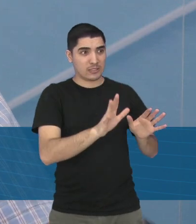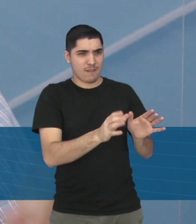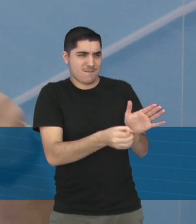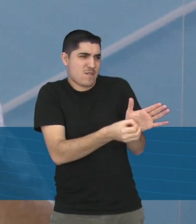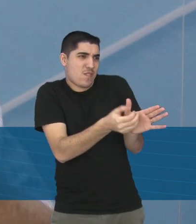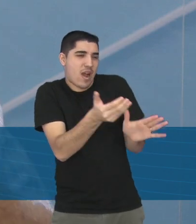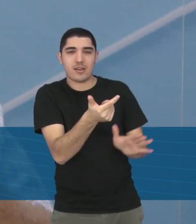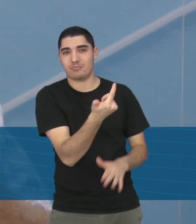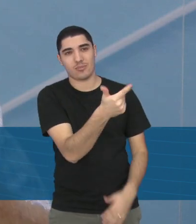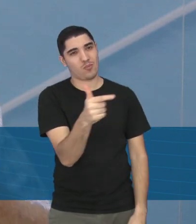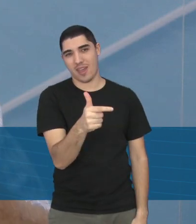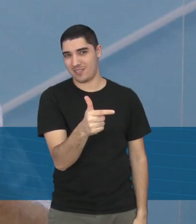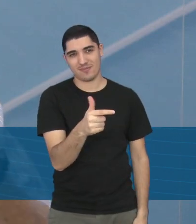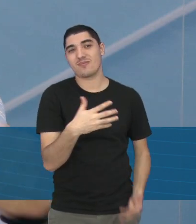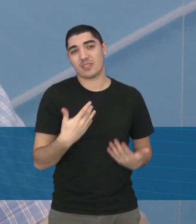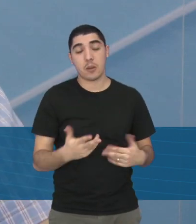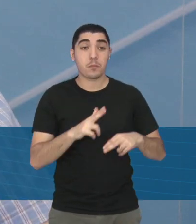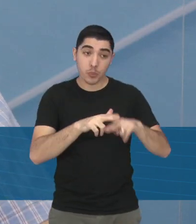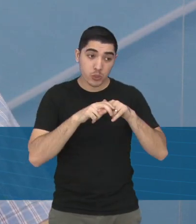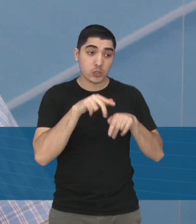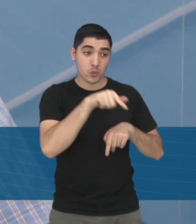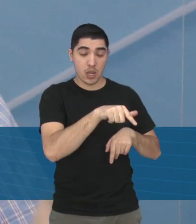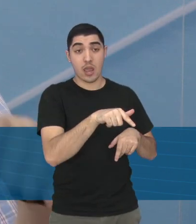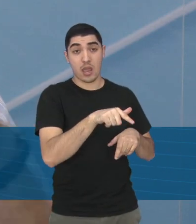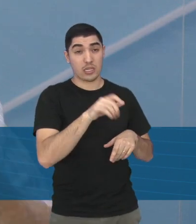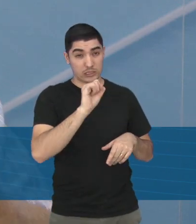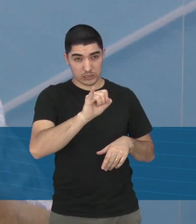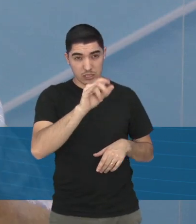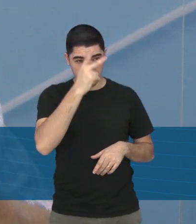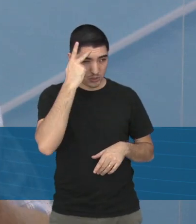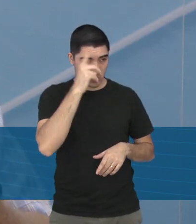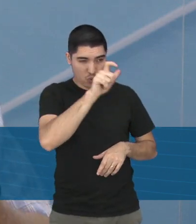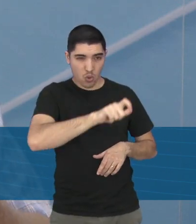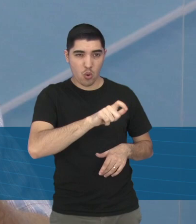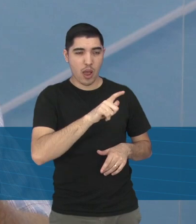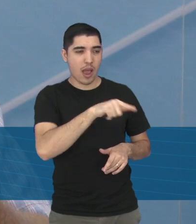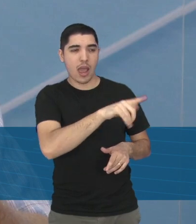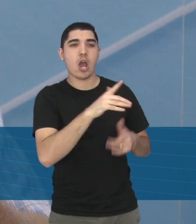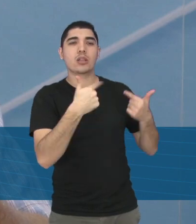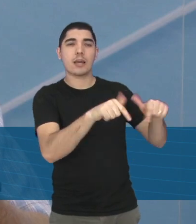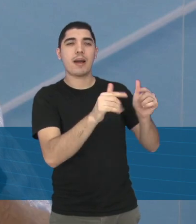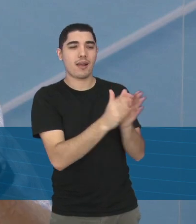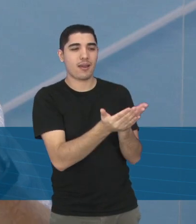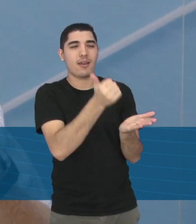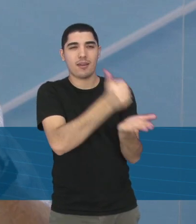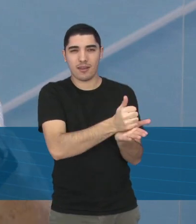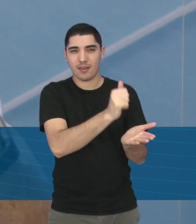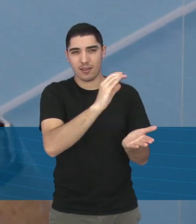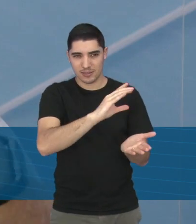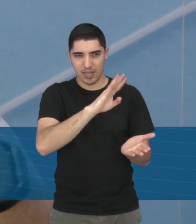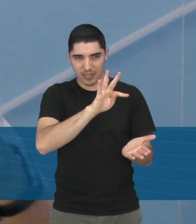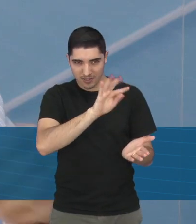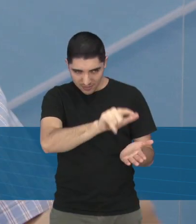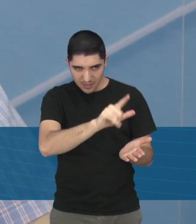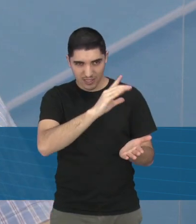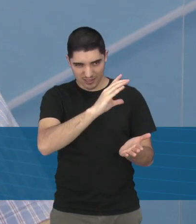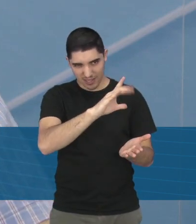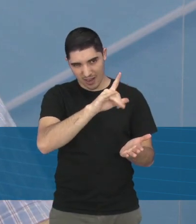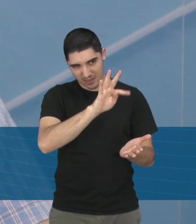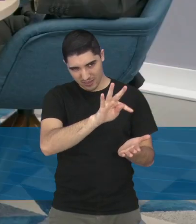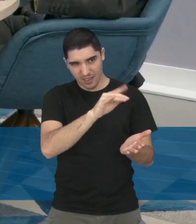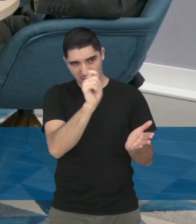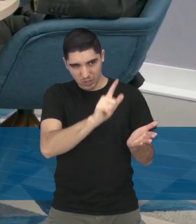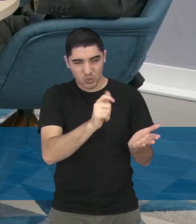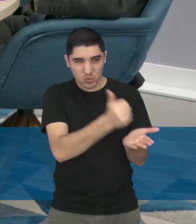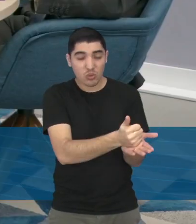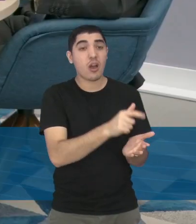commodities, sujeitos ao que está escrito na CLT, encarecem muito o produto brasileiro. E a gente não consegue vender ele num preço